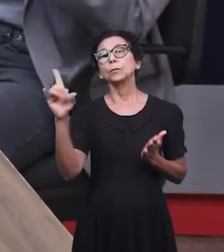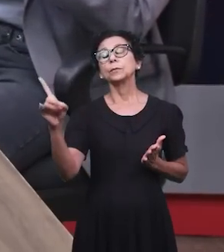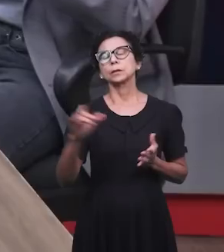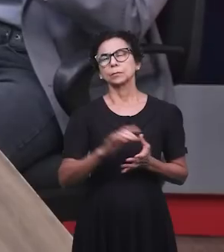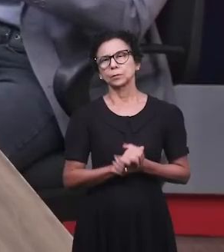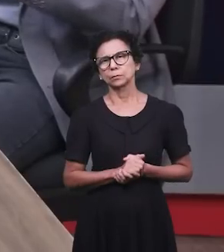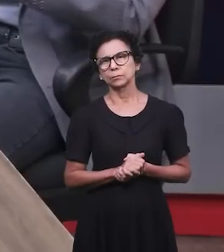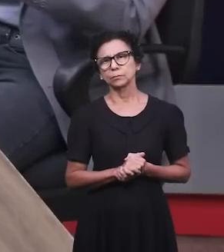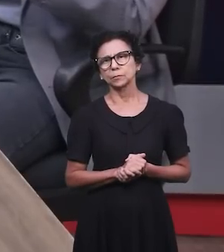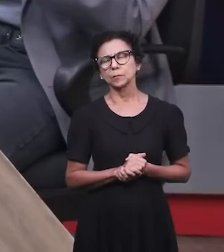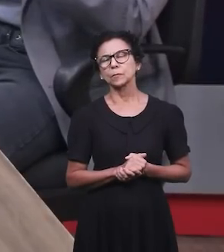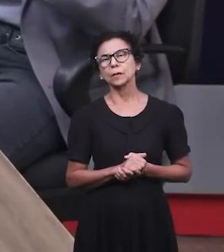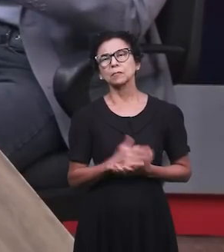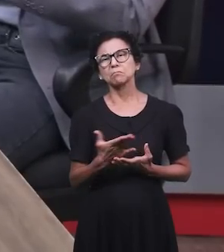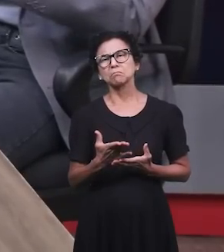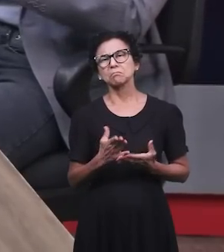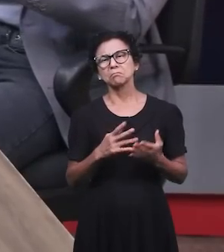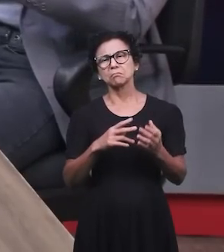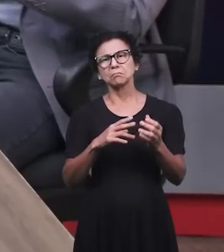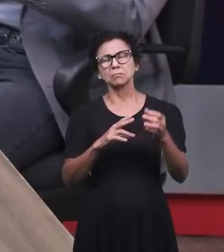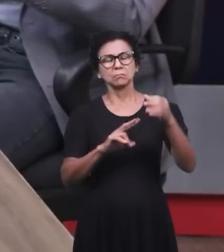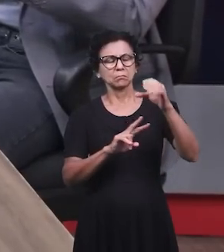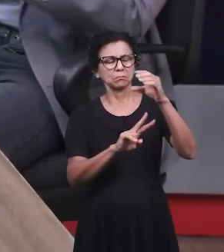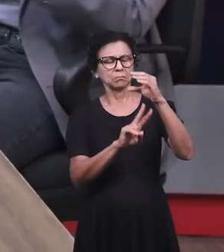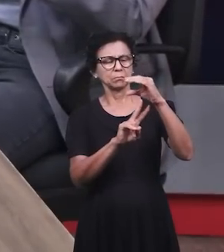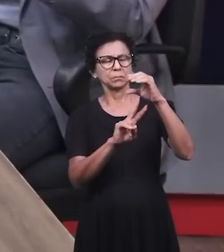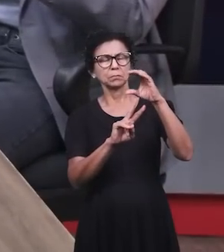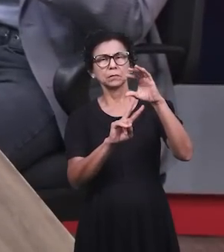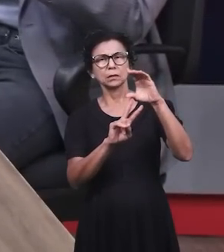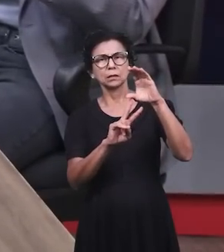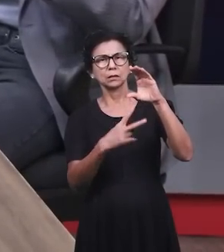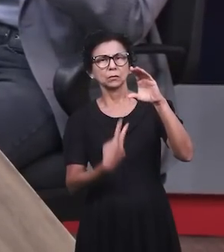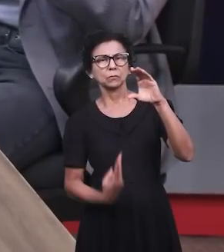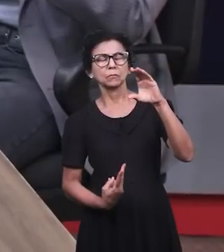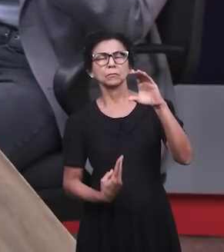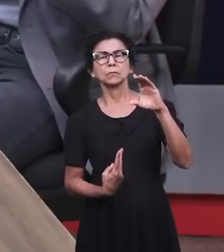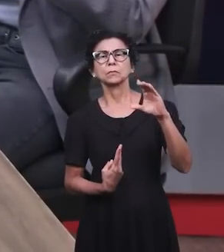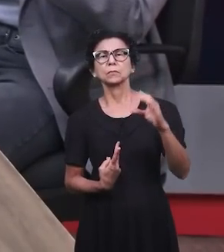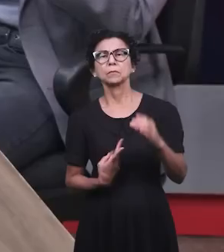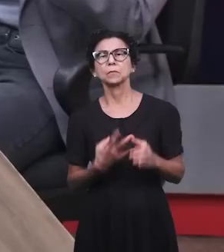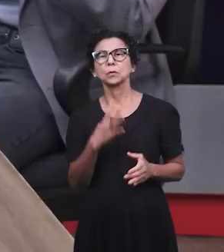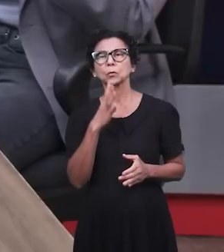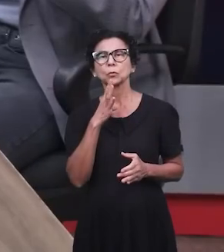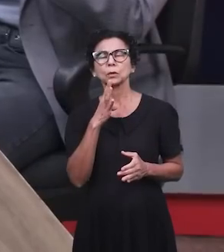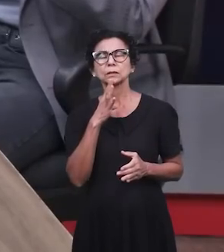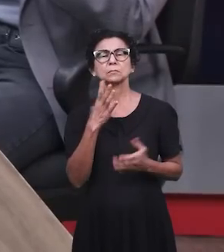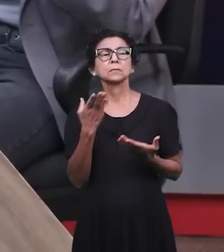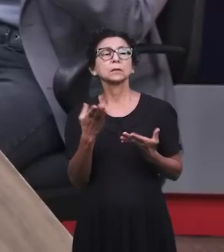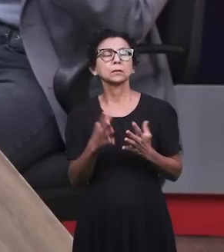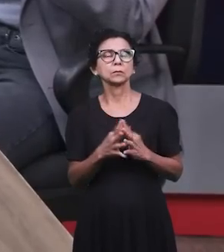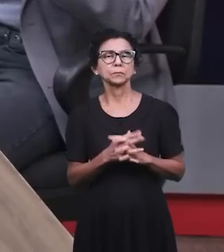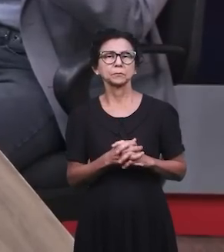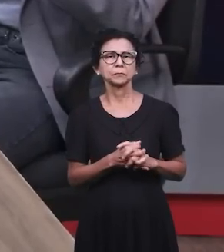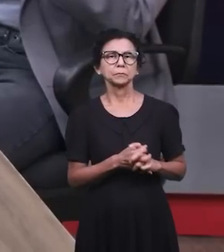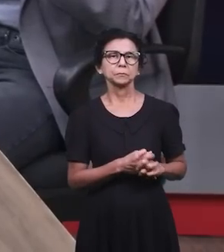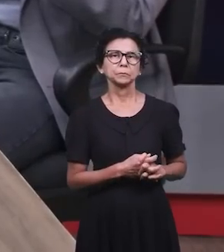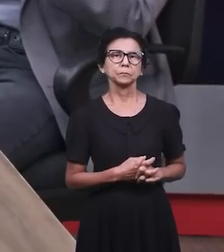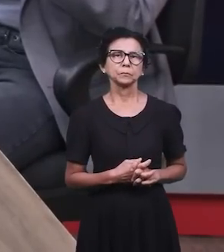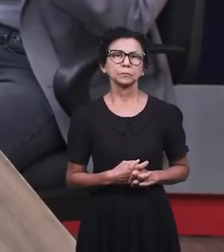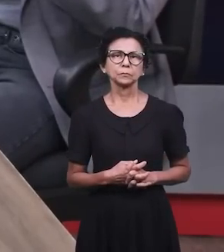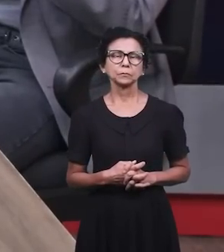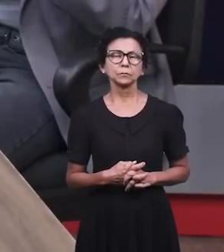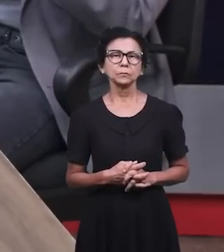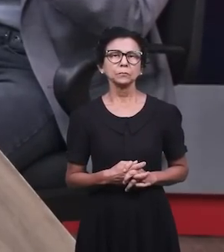é esse conhecimento da criptografia? A gente pode até iniciar aqui com o professor Tiago,